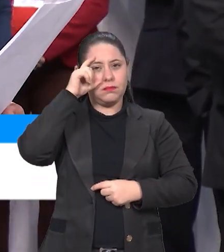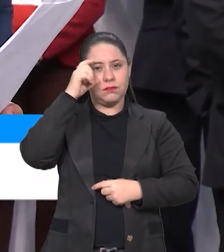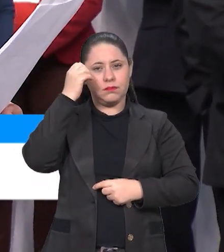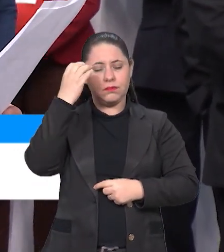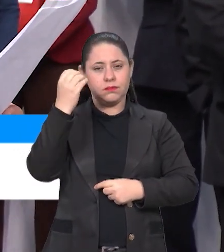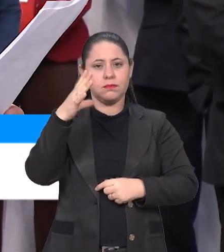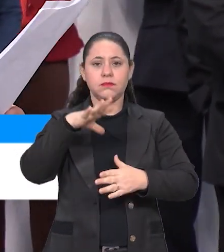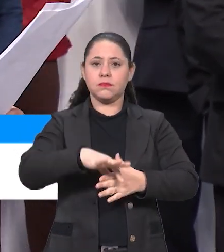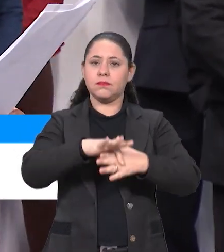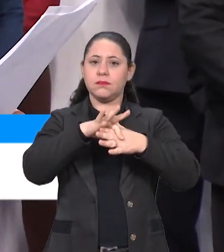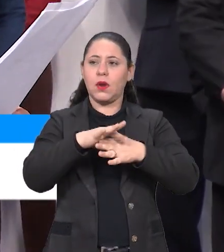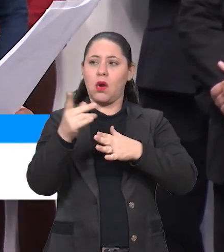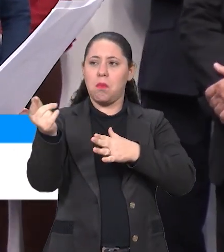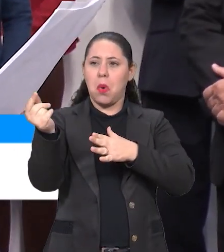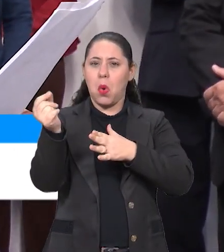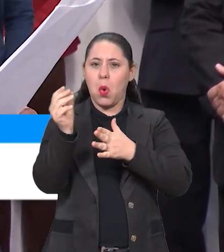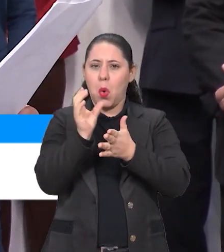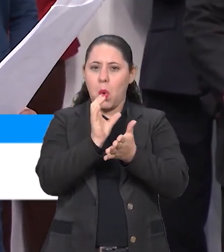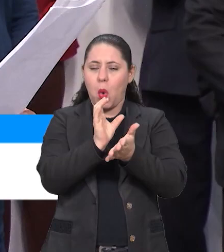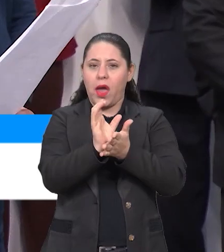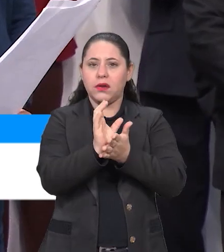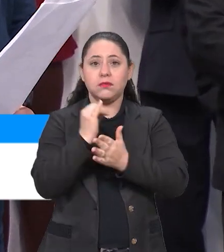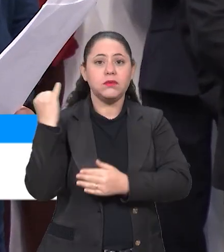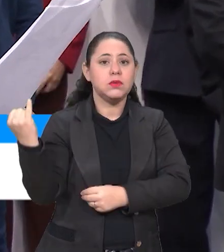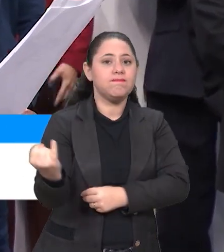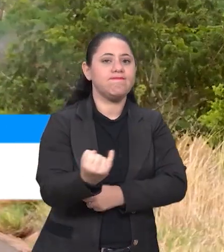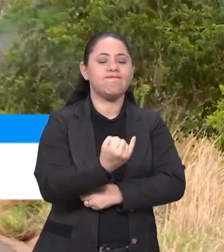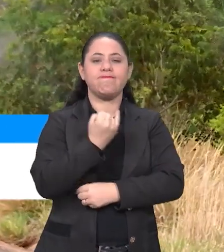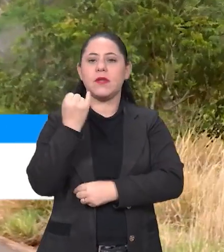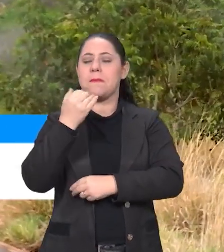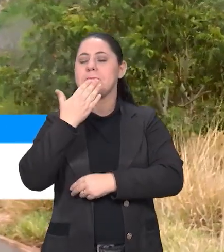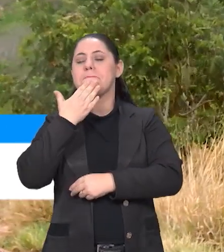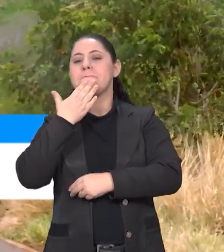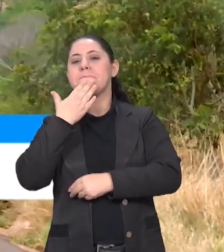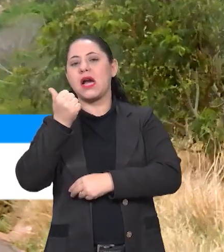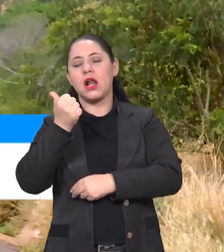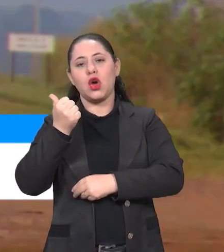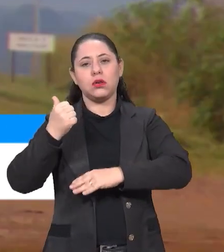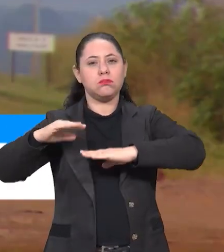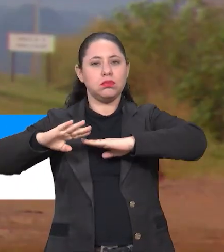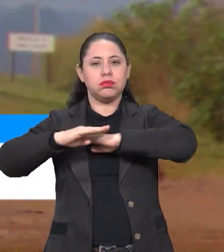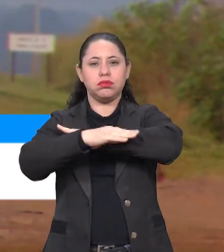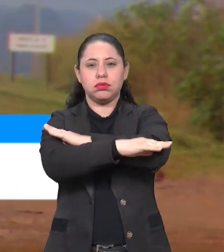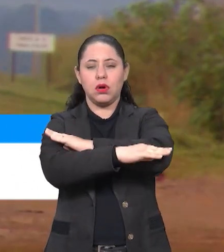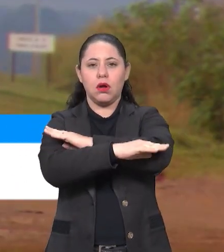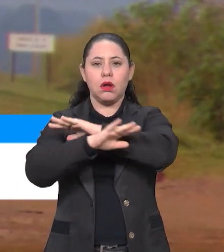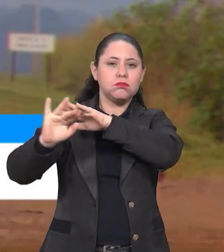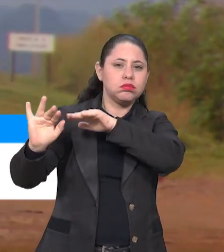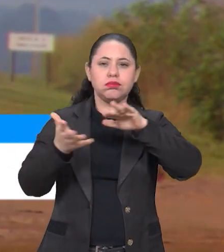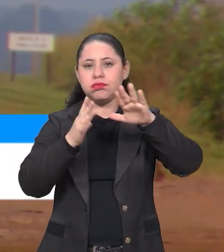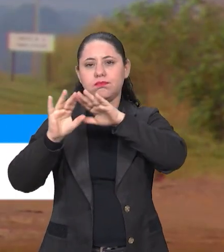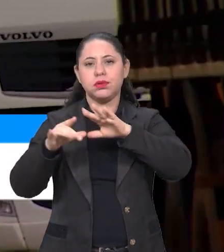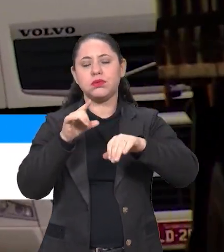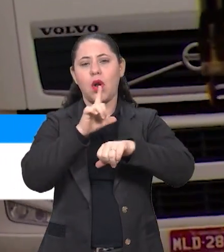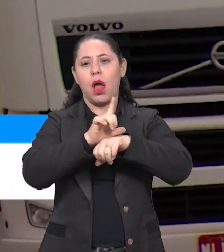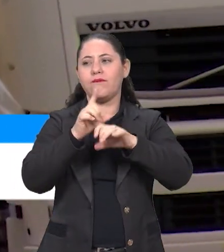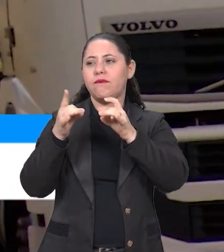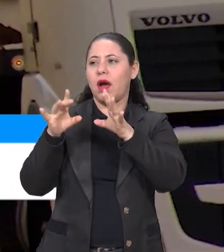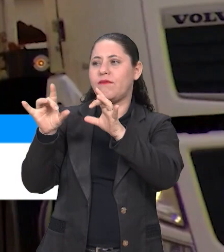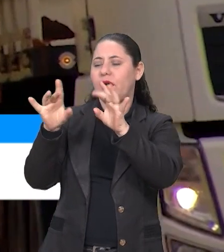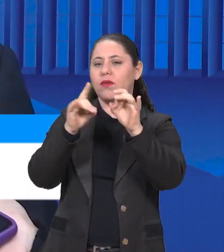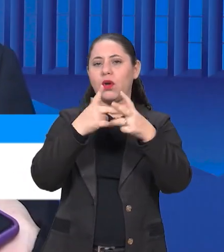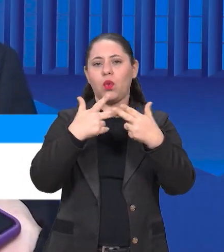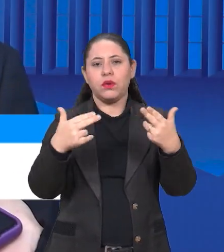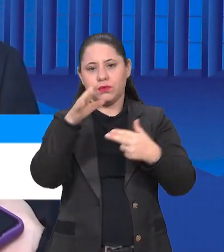deputado Pedrocian Neto destacou o investimento como vital para a melhoria de rodovias essenciais no escoamento da produção